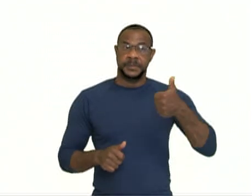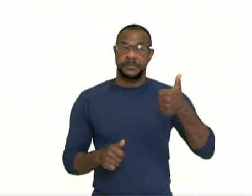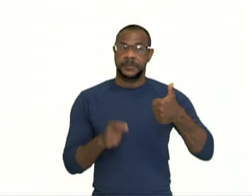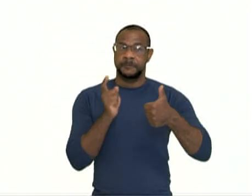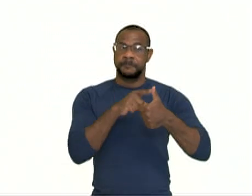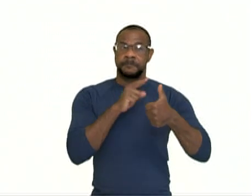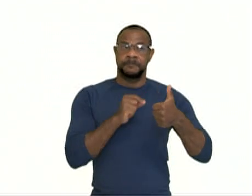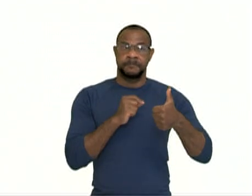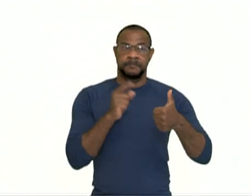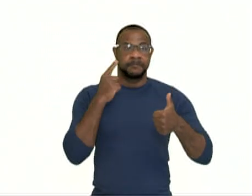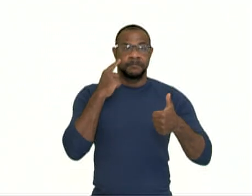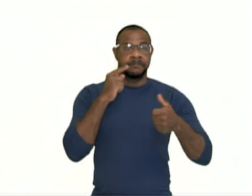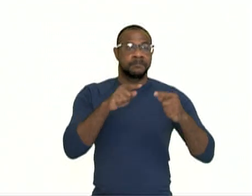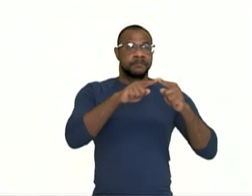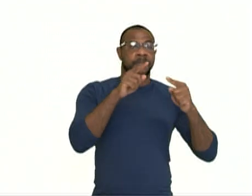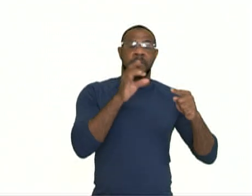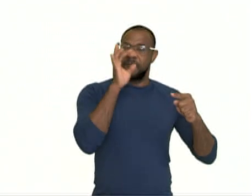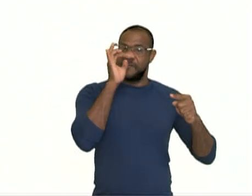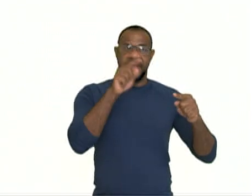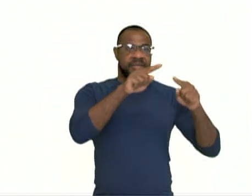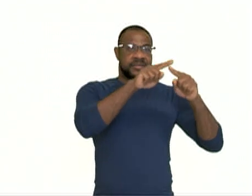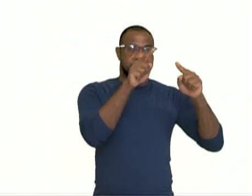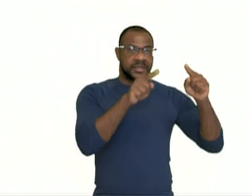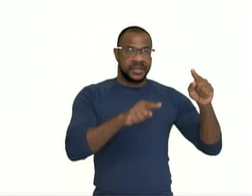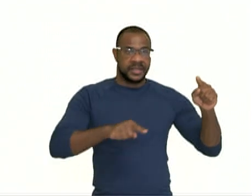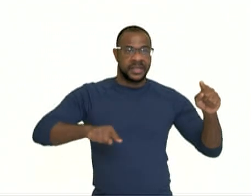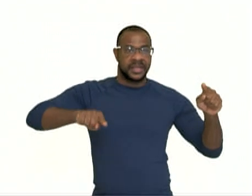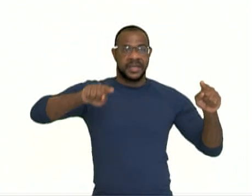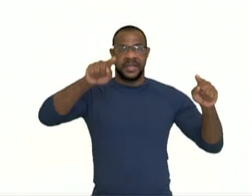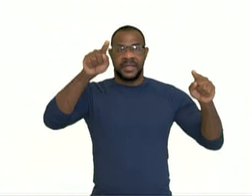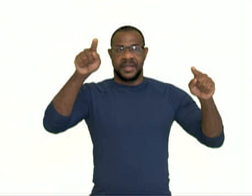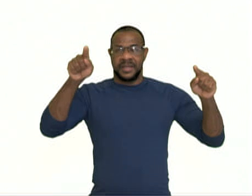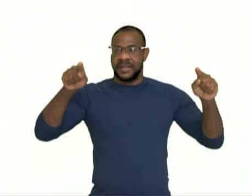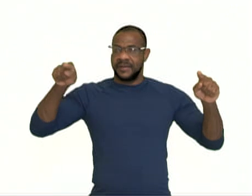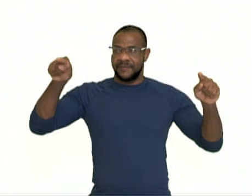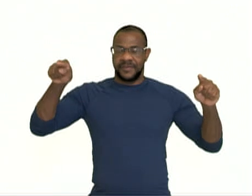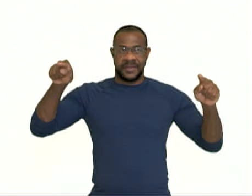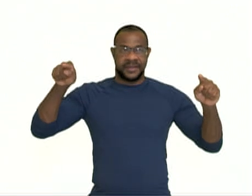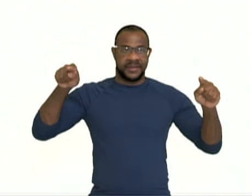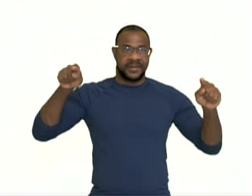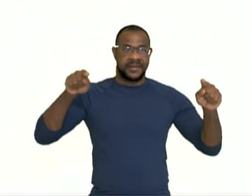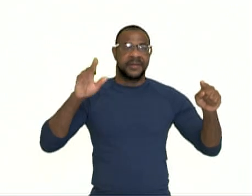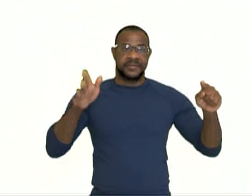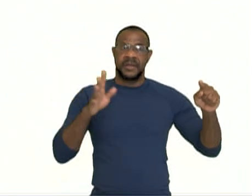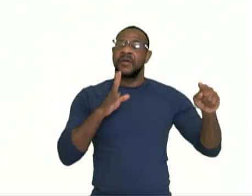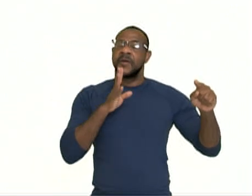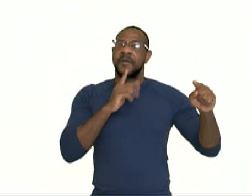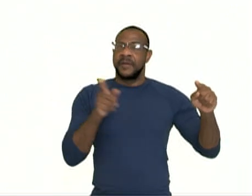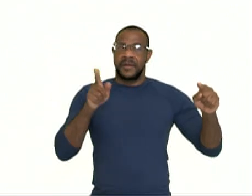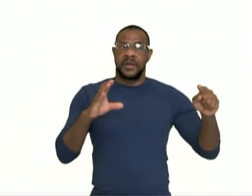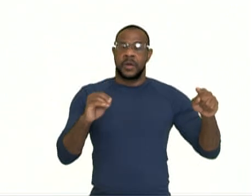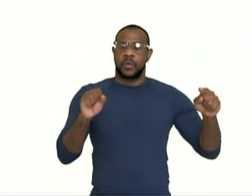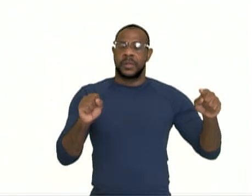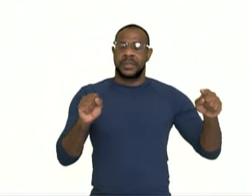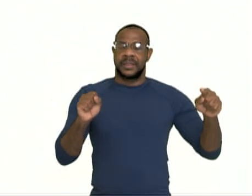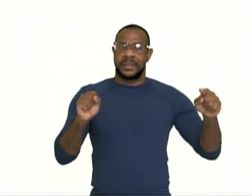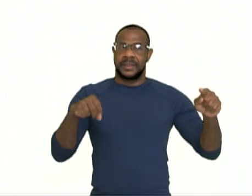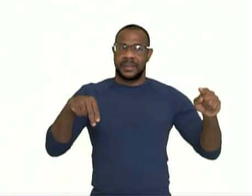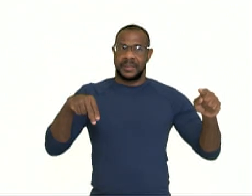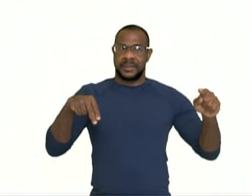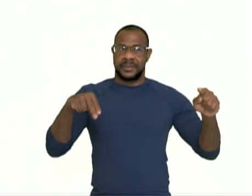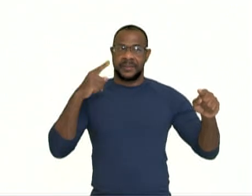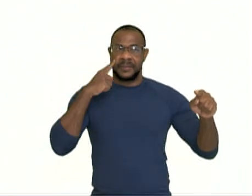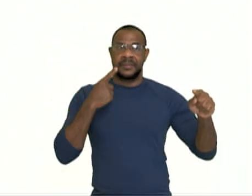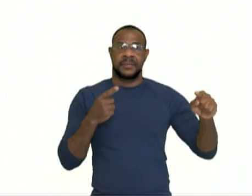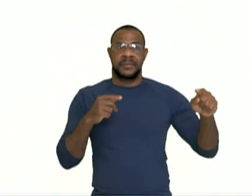com o traçado em verde, que é a que a gente já conhece, né, a nossa função cosseno.